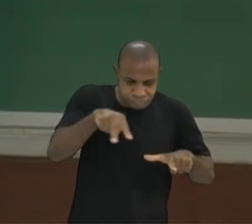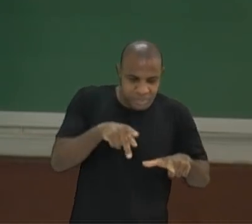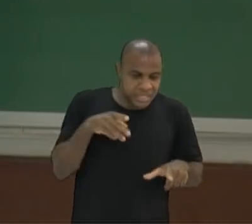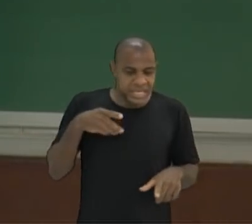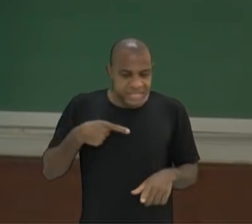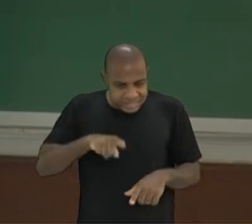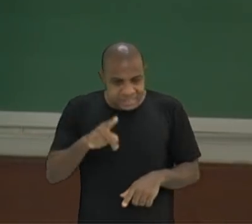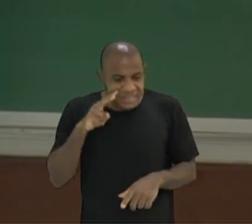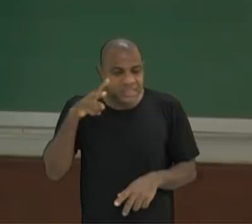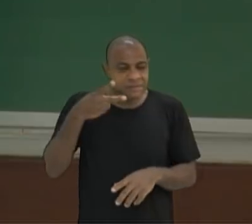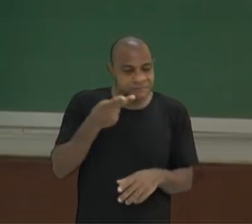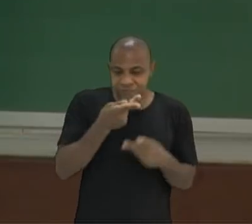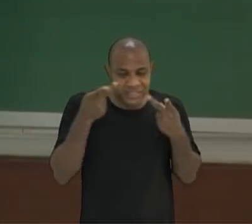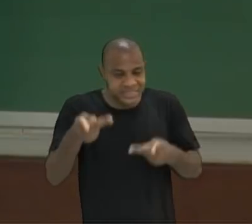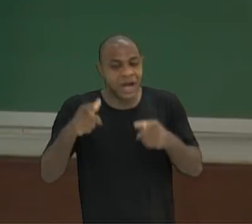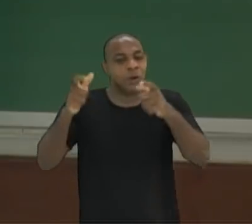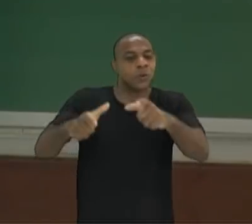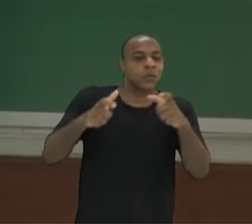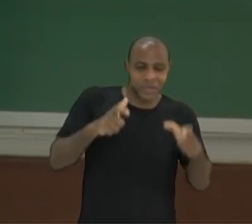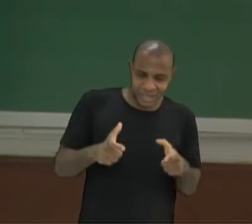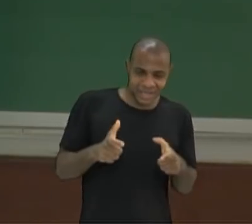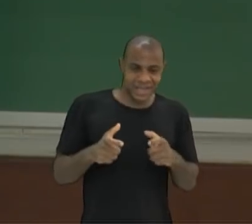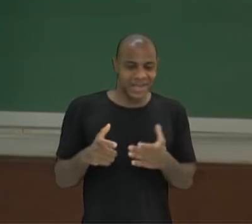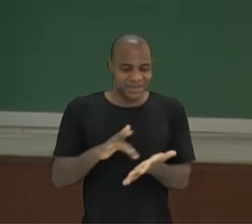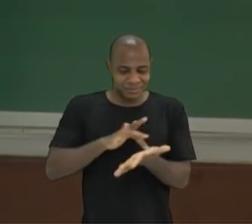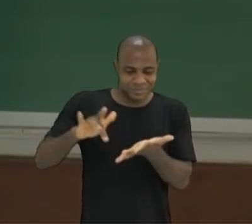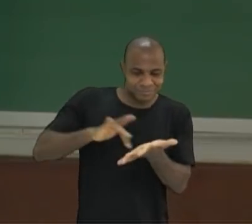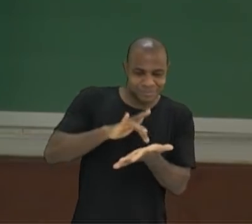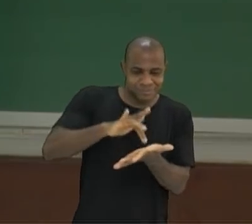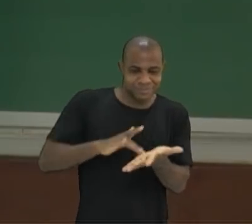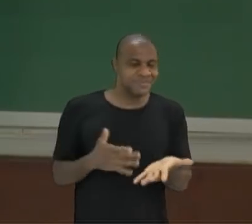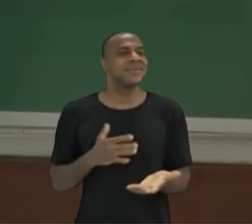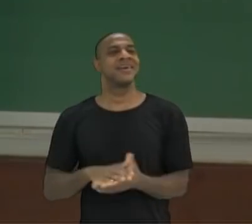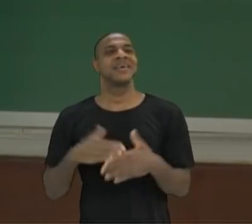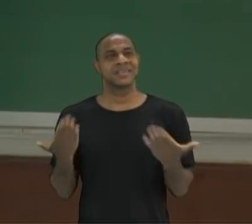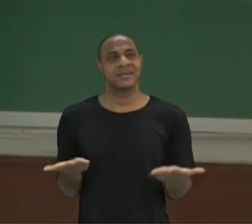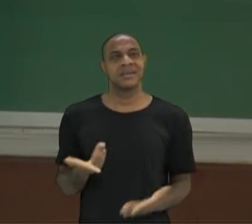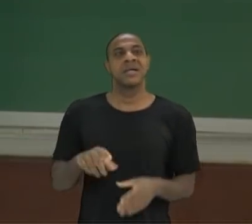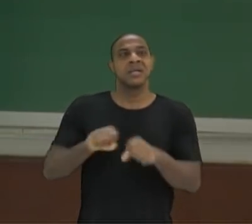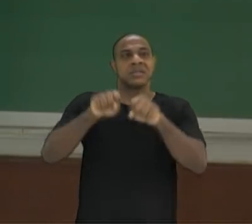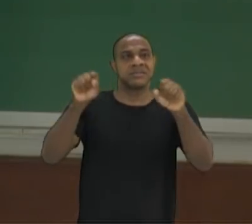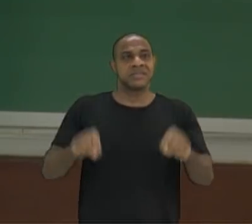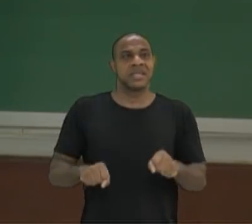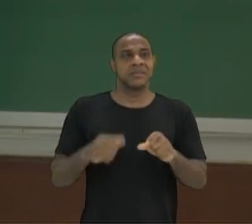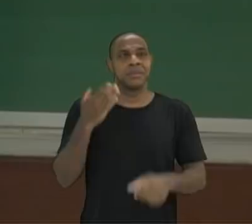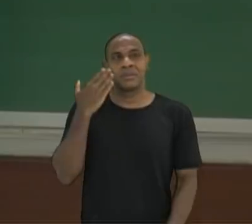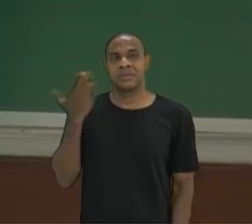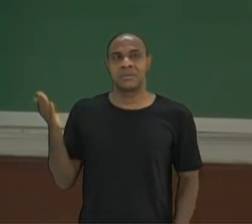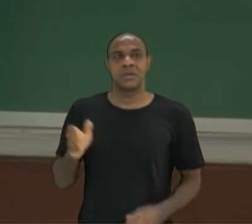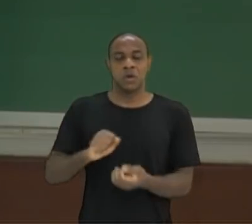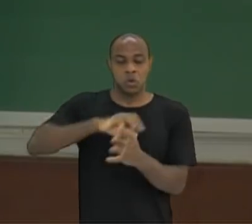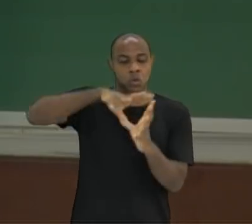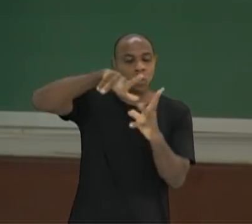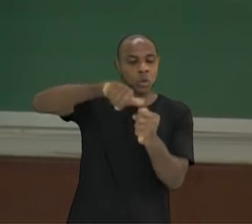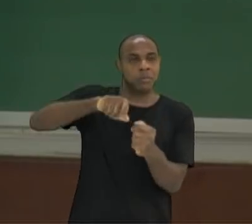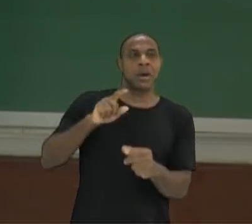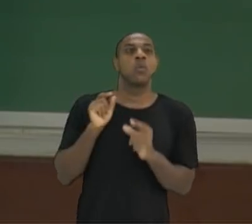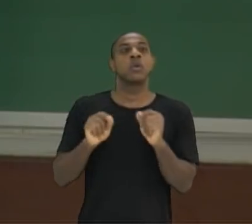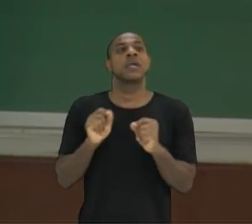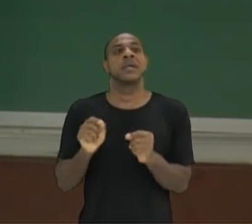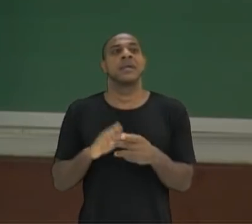aquele lugar que o celular mesmo vai nos indicando até chegar lá. Então, o sistema de posicionamento global